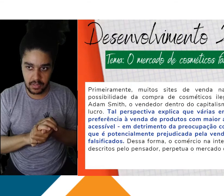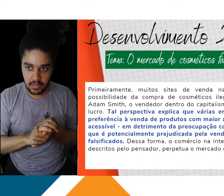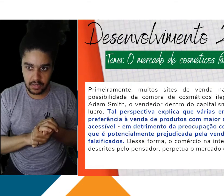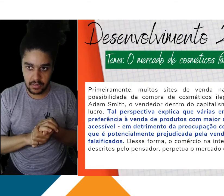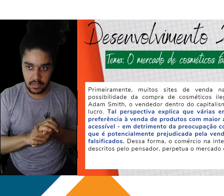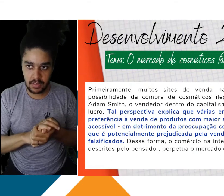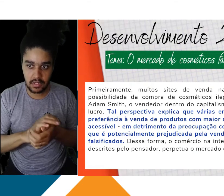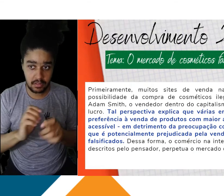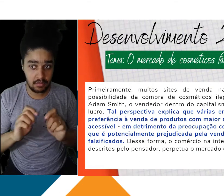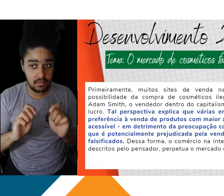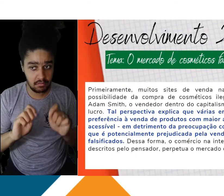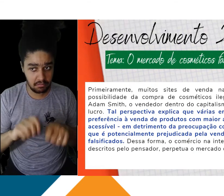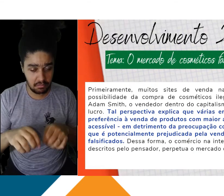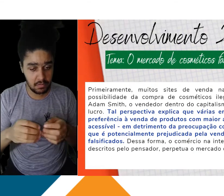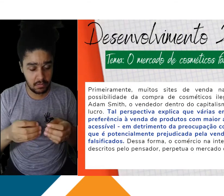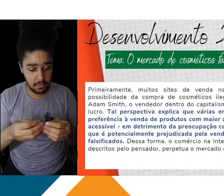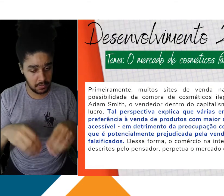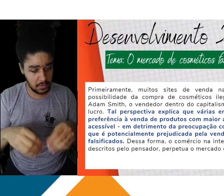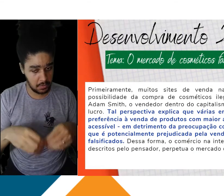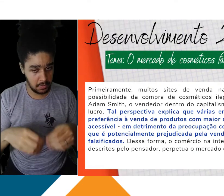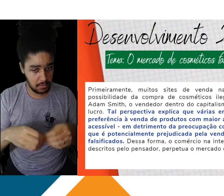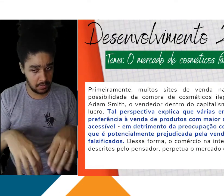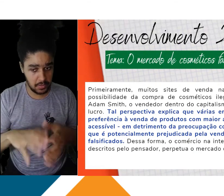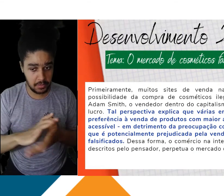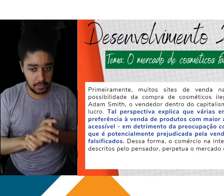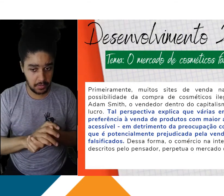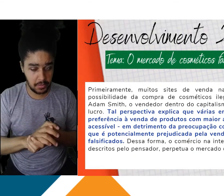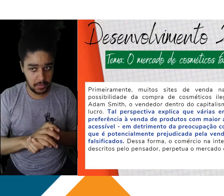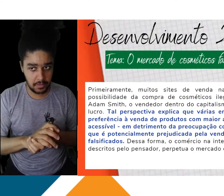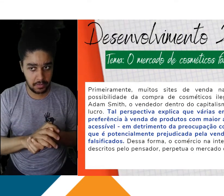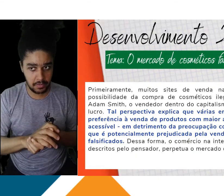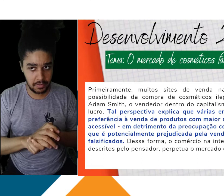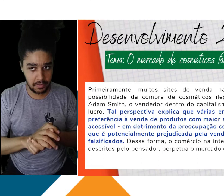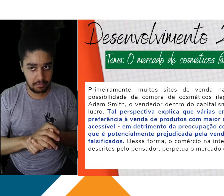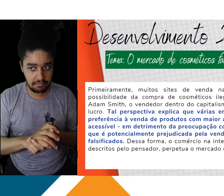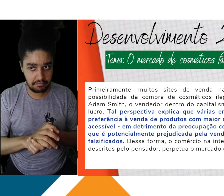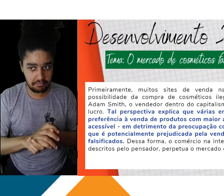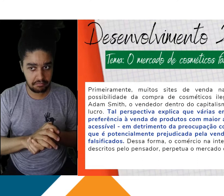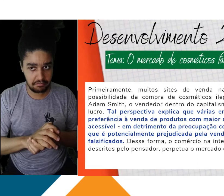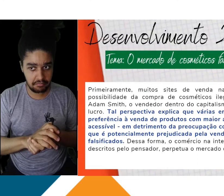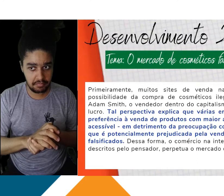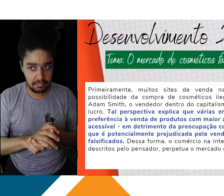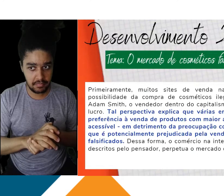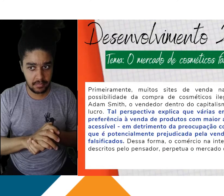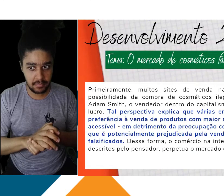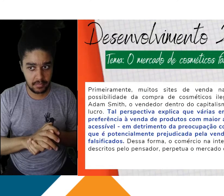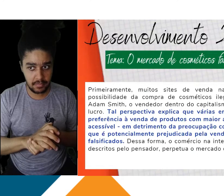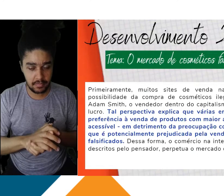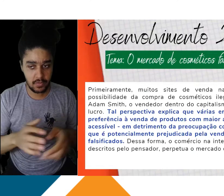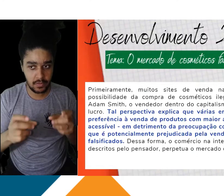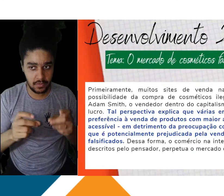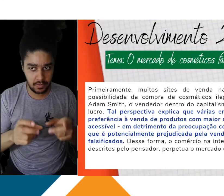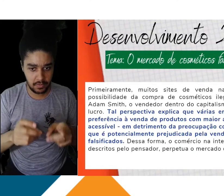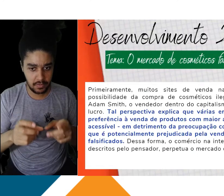é potencialmente prejudicada pela venda de artigos de higiene e beleza falsificados. Dessa forma, o comércio